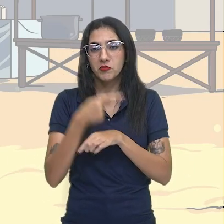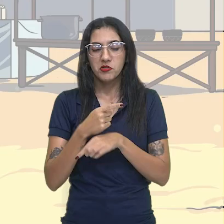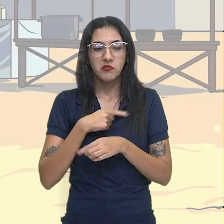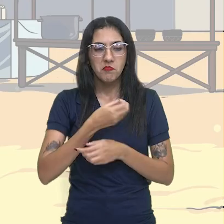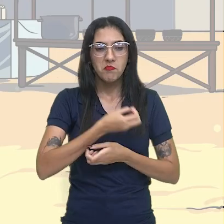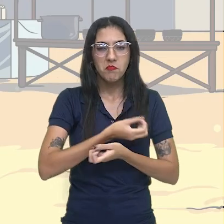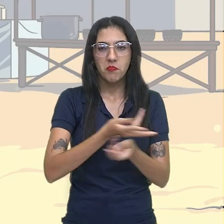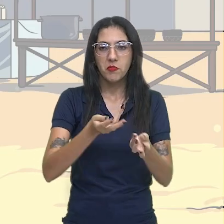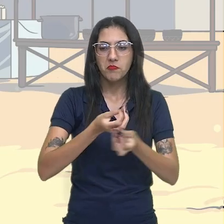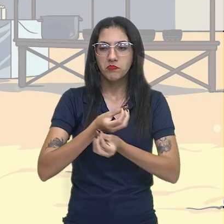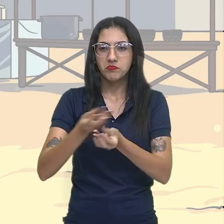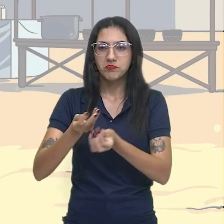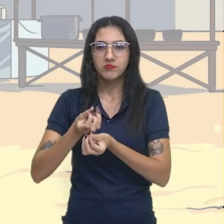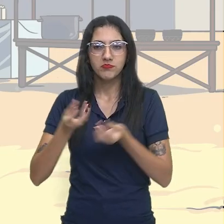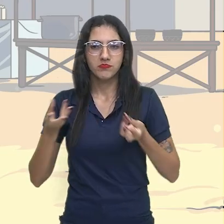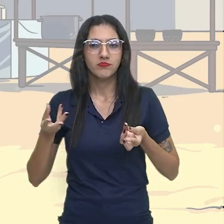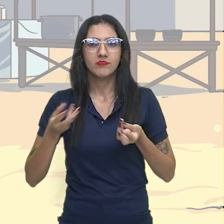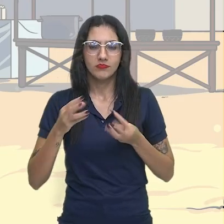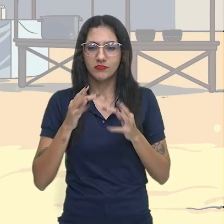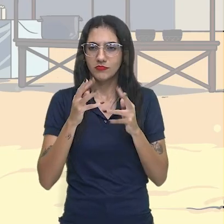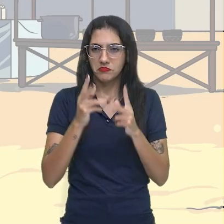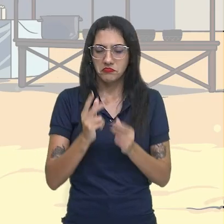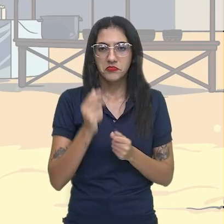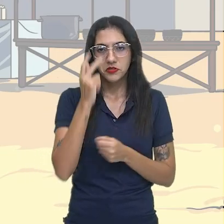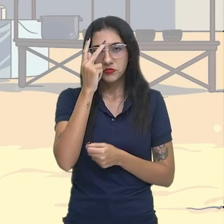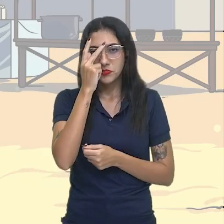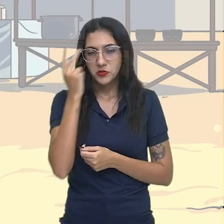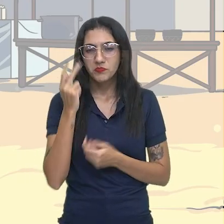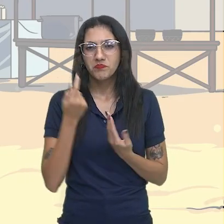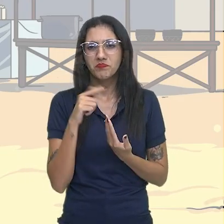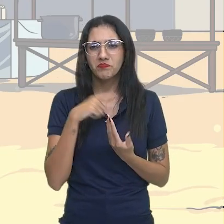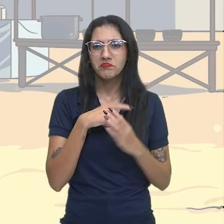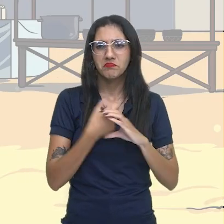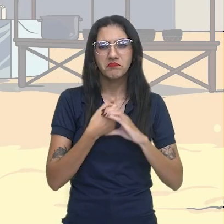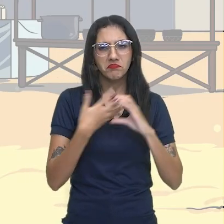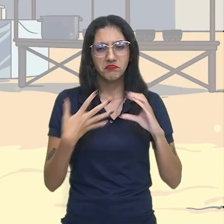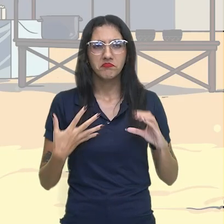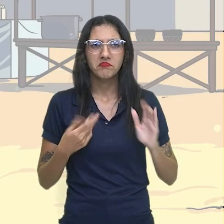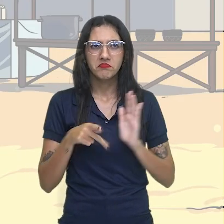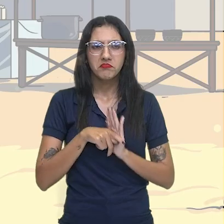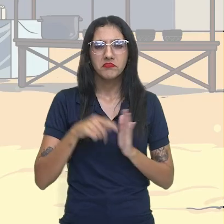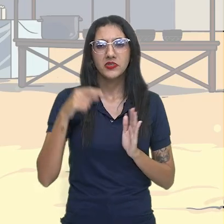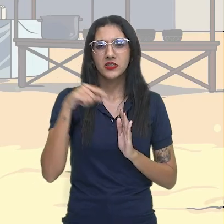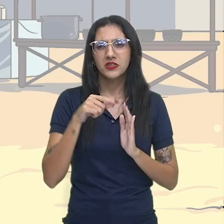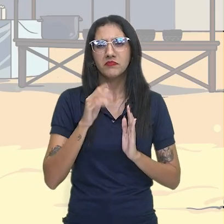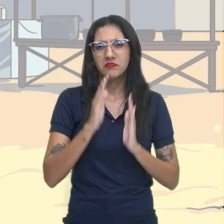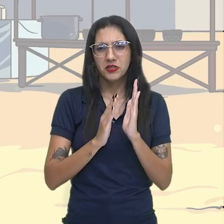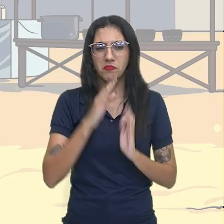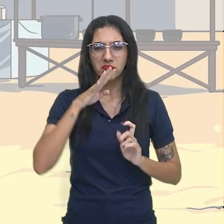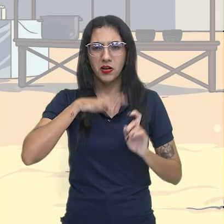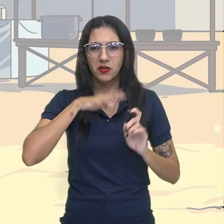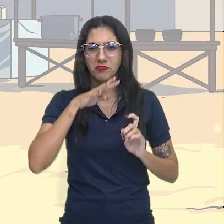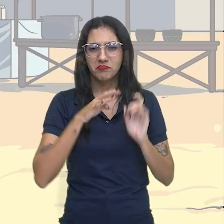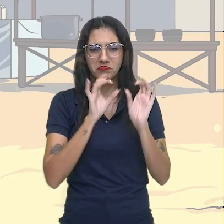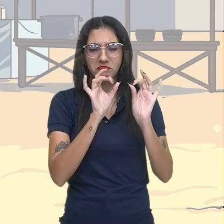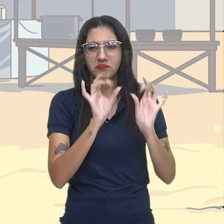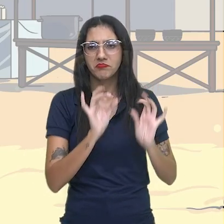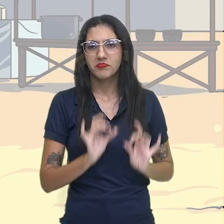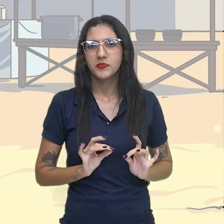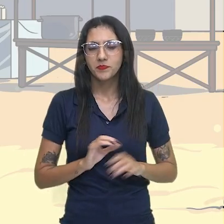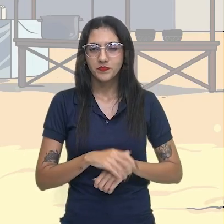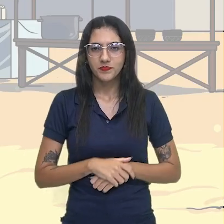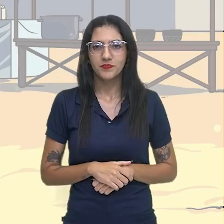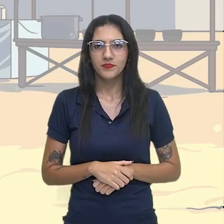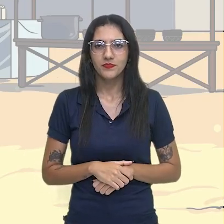forma coletiva e são elementos sagrados deste momento ritual. Aqui